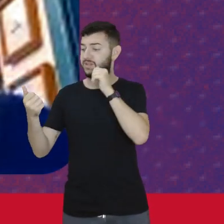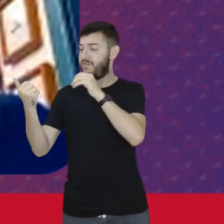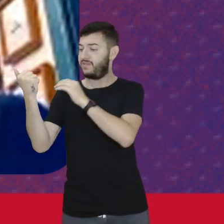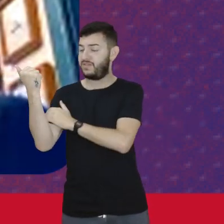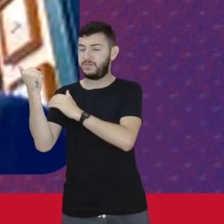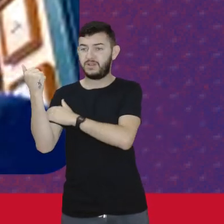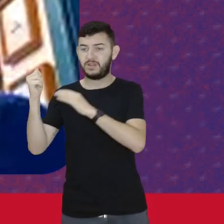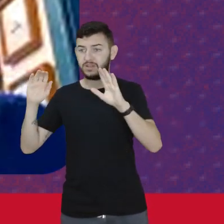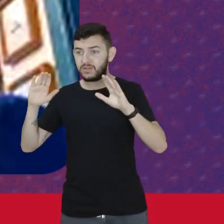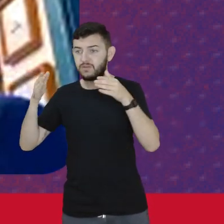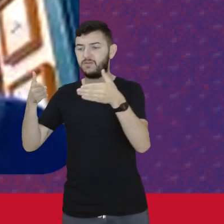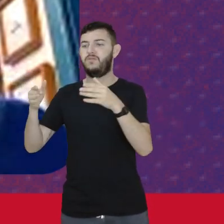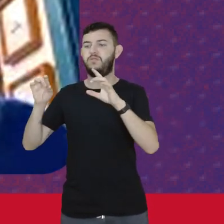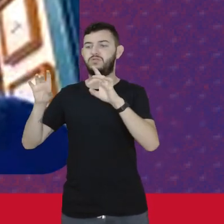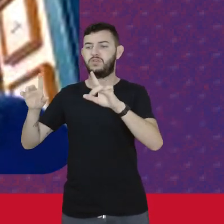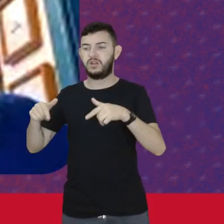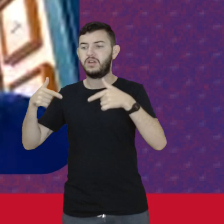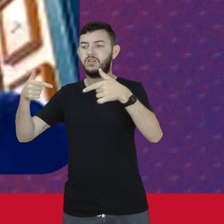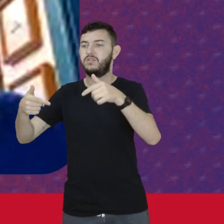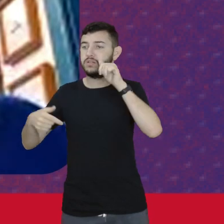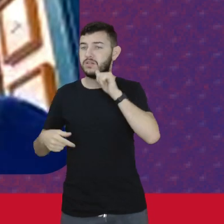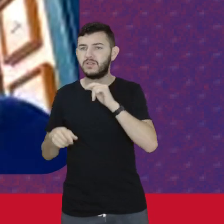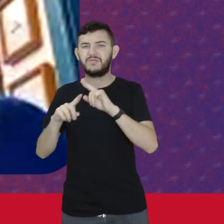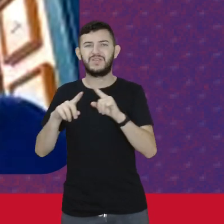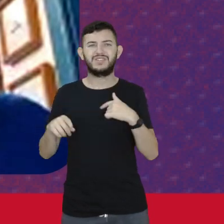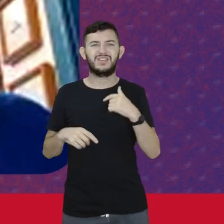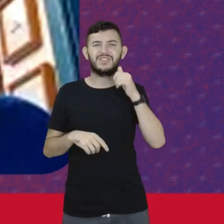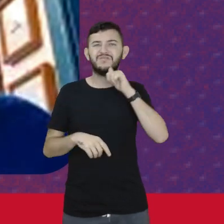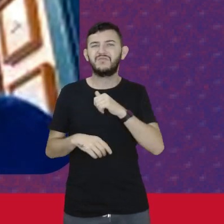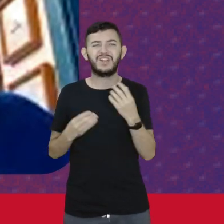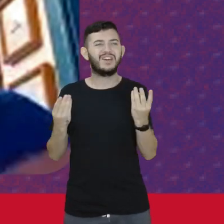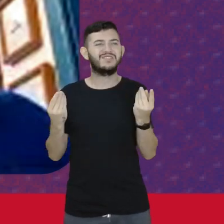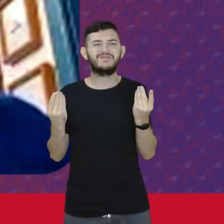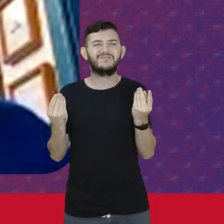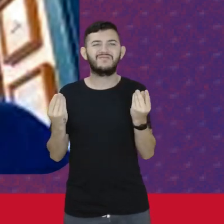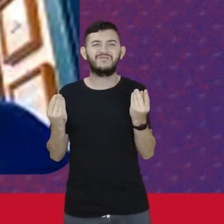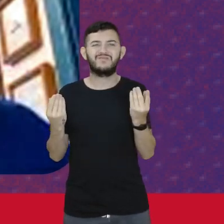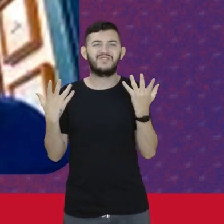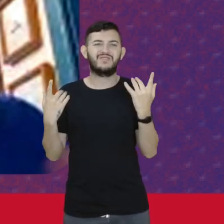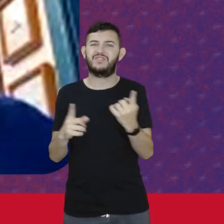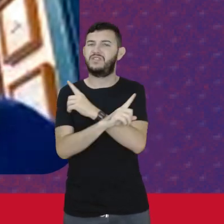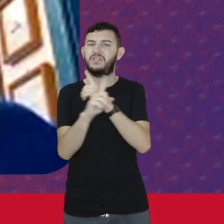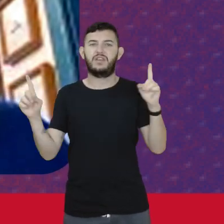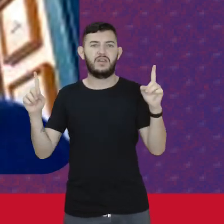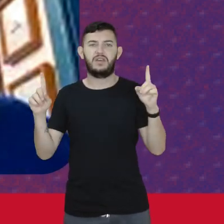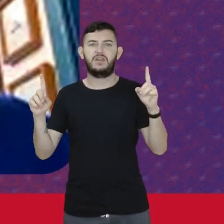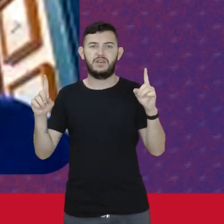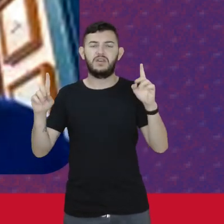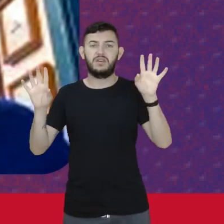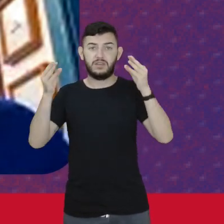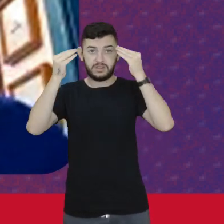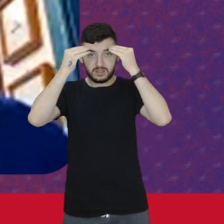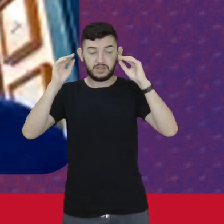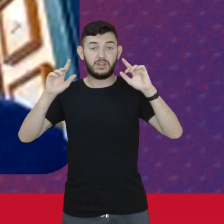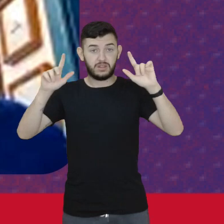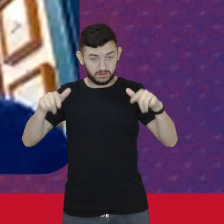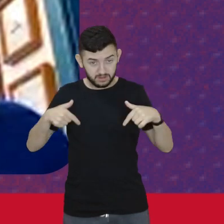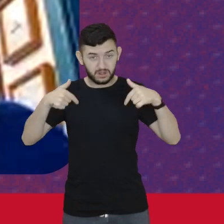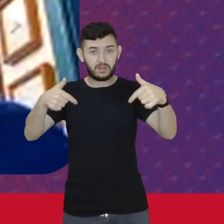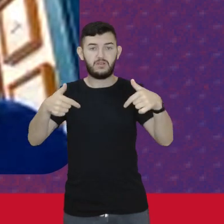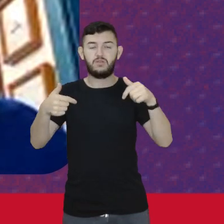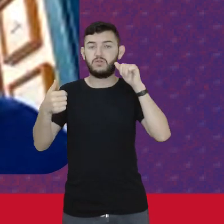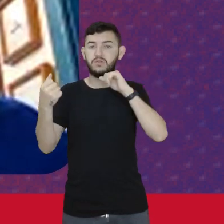não convenceu as mulheres viram que elas estavam dentro dessas lutas feministas, levando todas